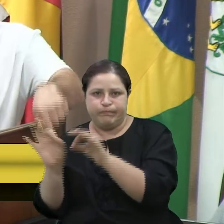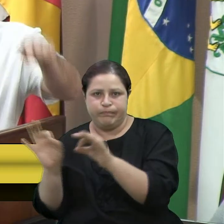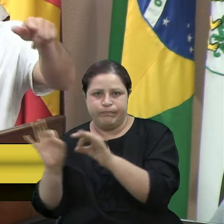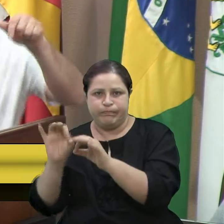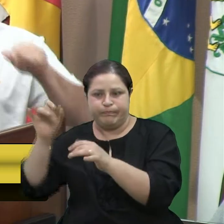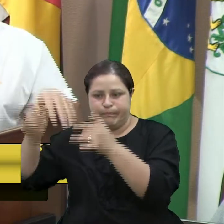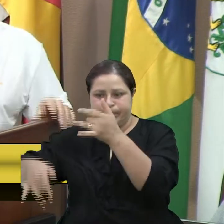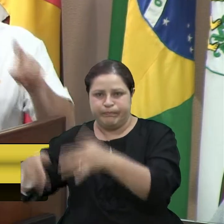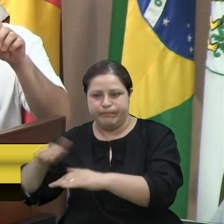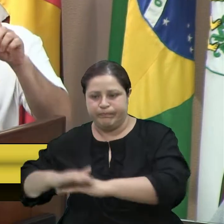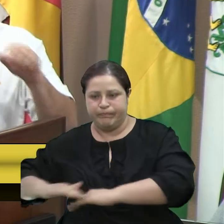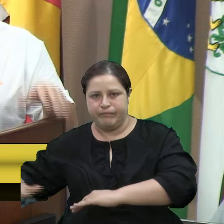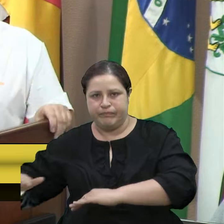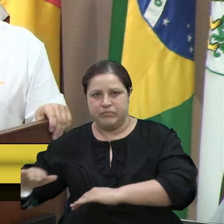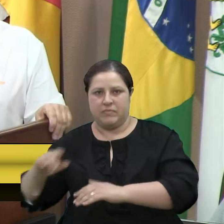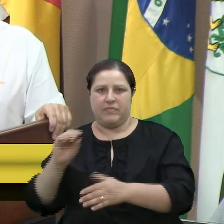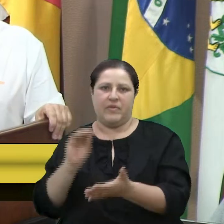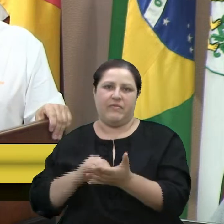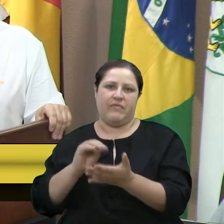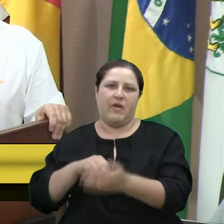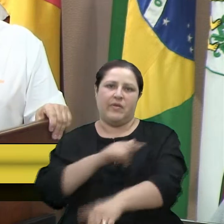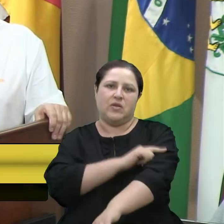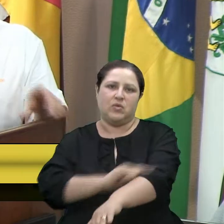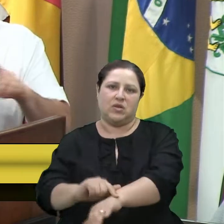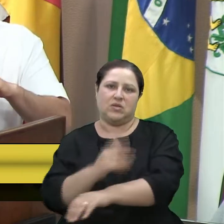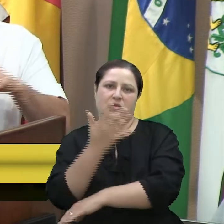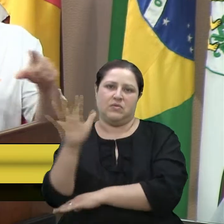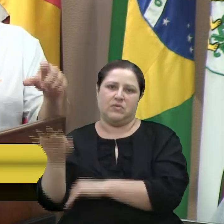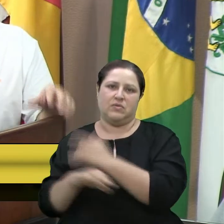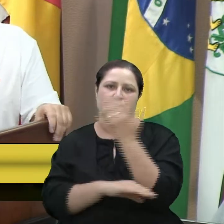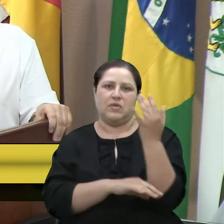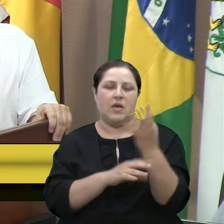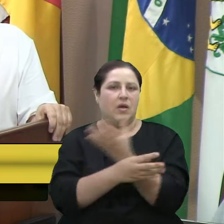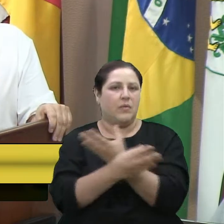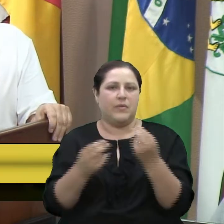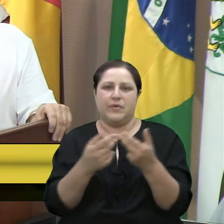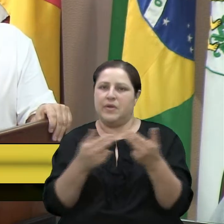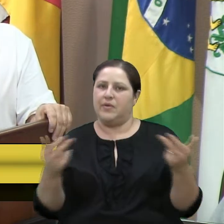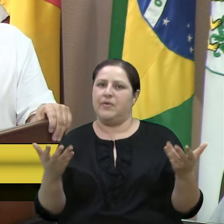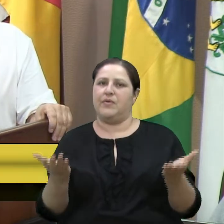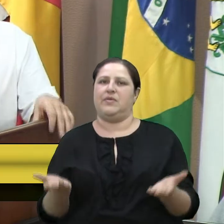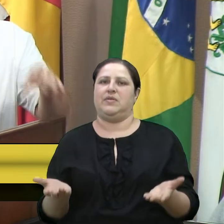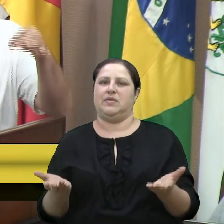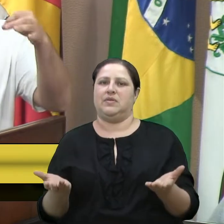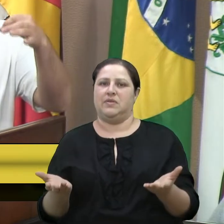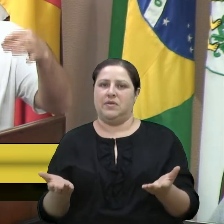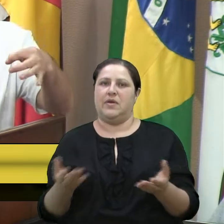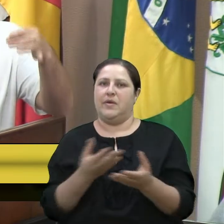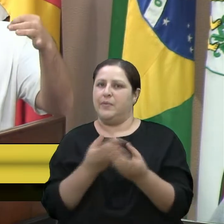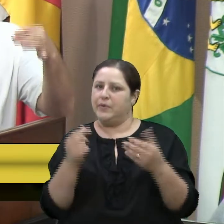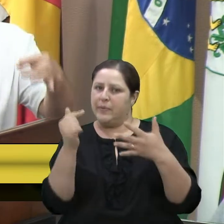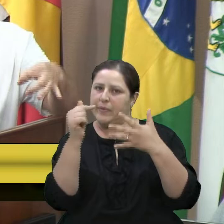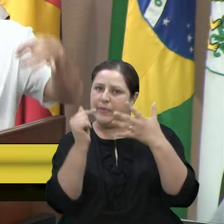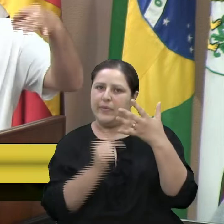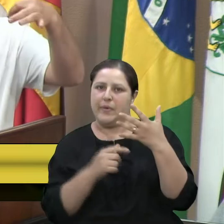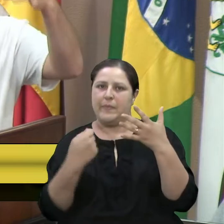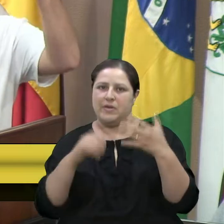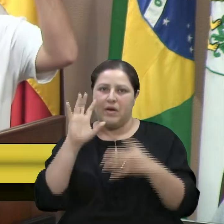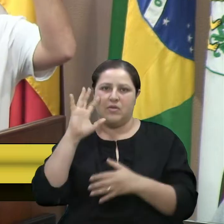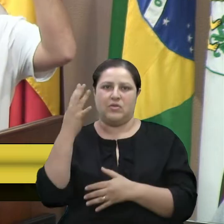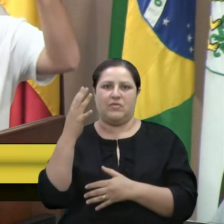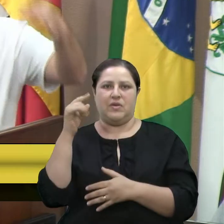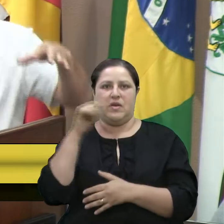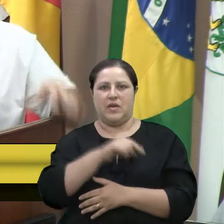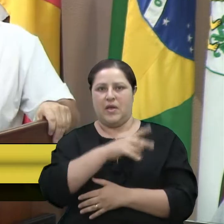para o chão, a mesma coisa, é uma deseducação ambiental. Então, são uma série de fatores. E nós precisamos resolver. O prefeito